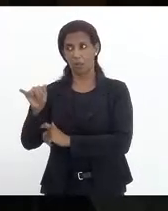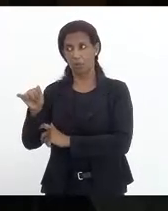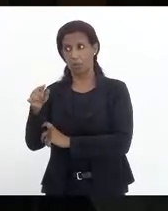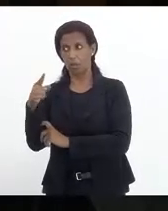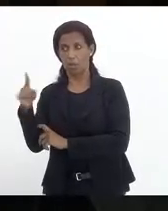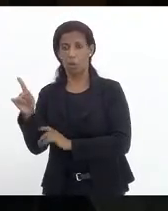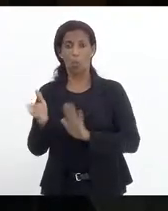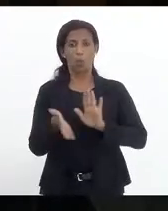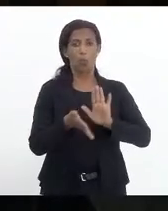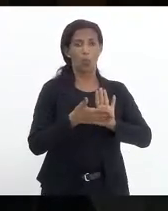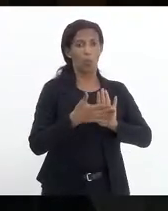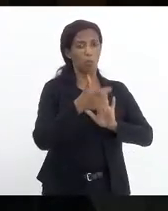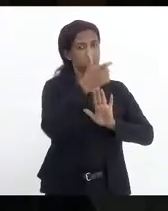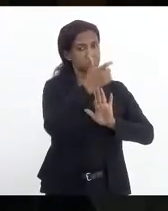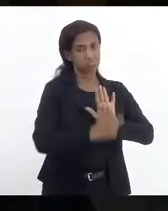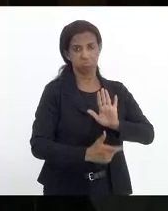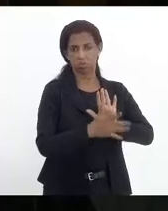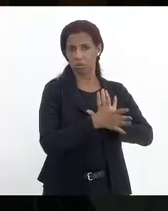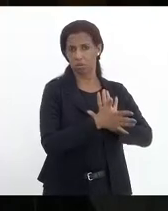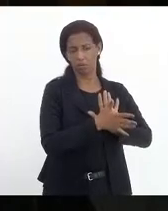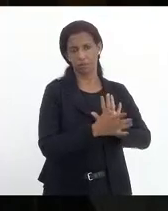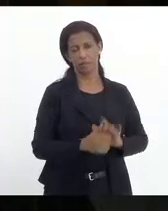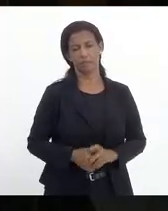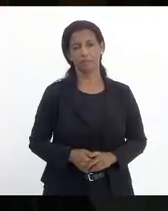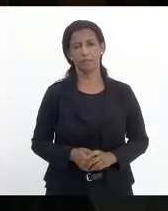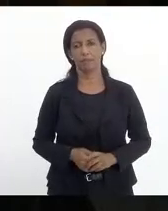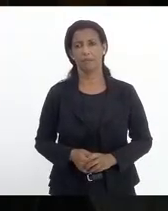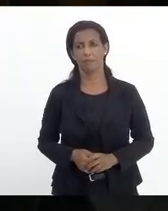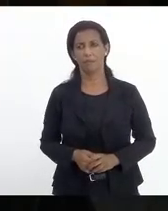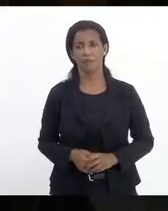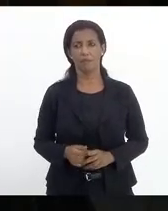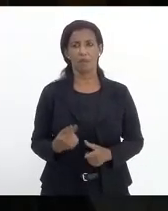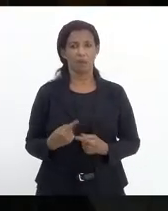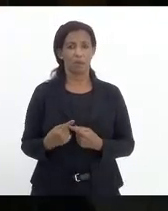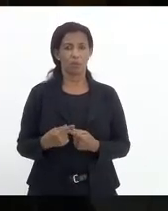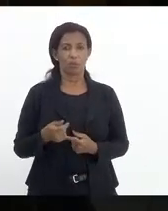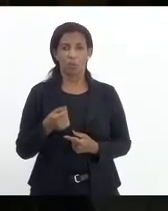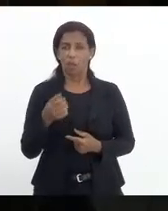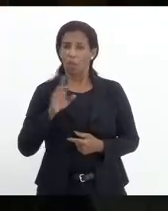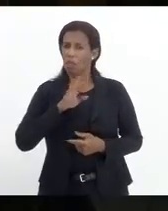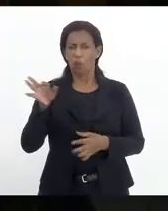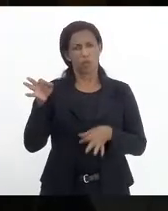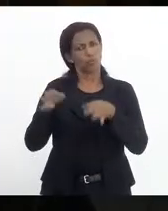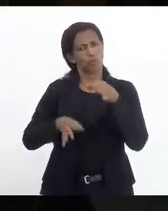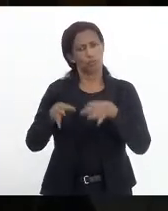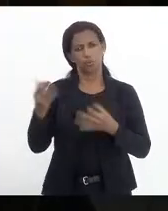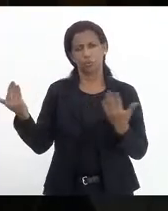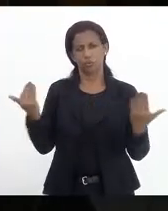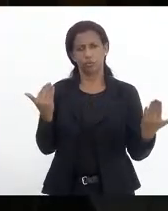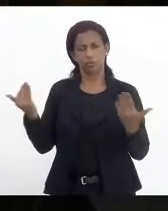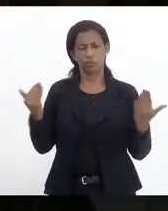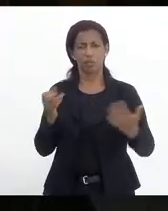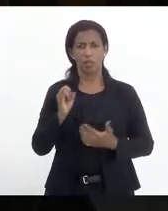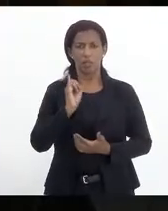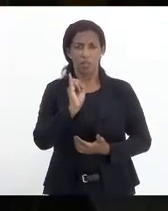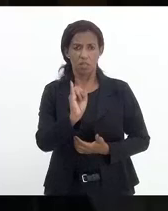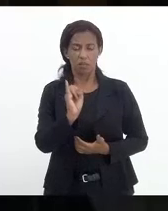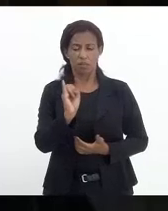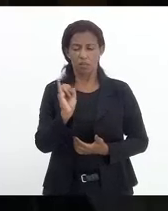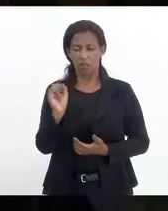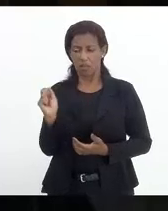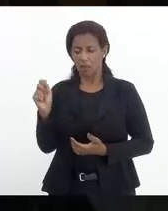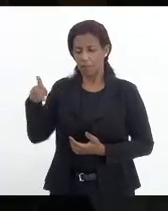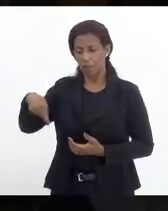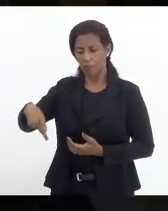ou propor as suas porque não não é justo se você tava para